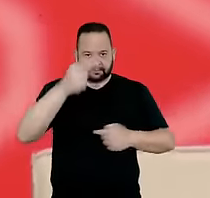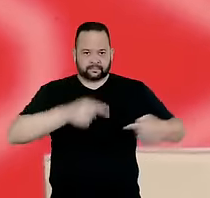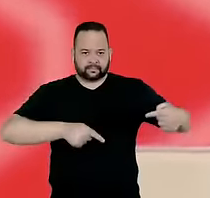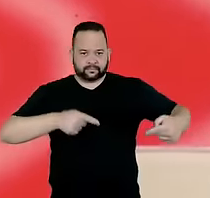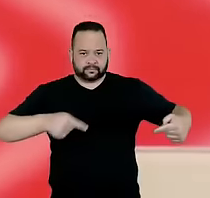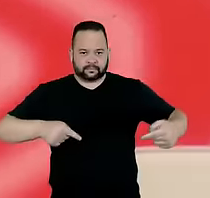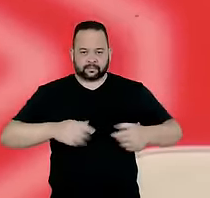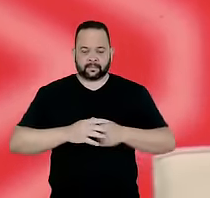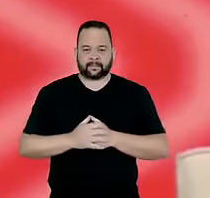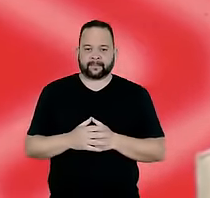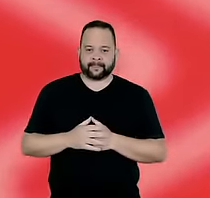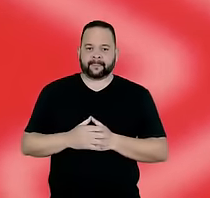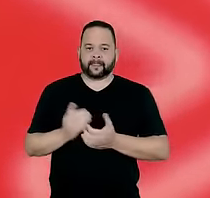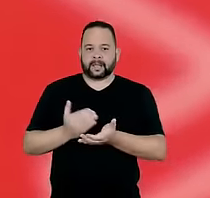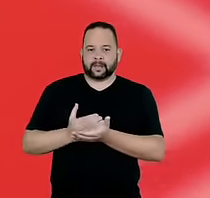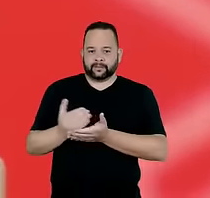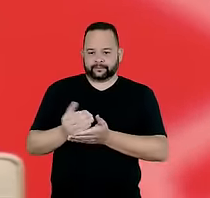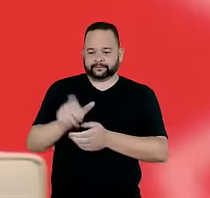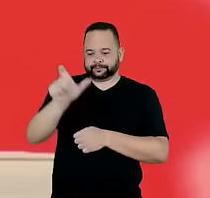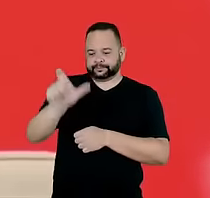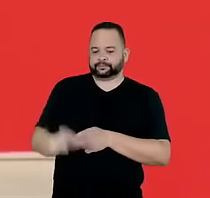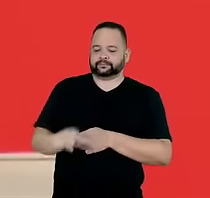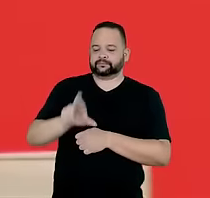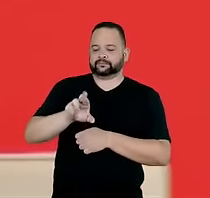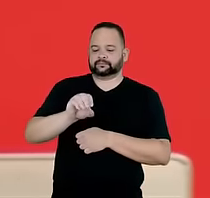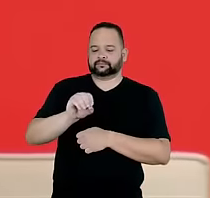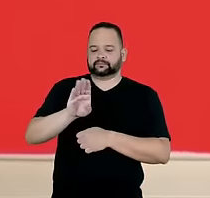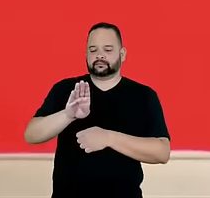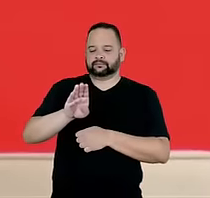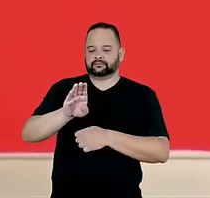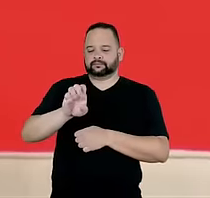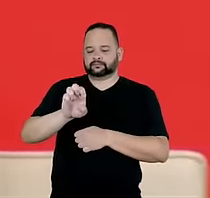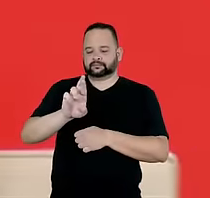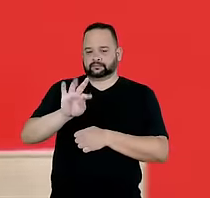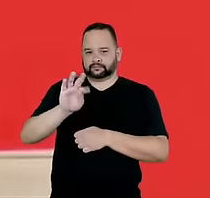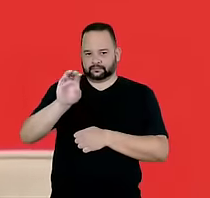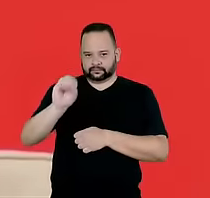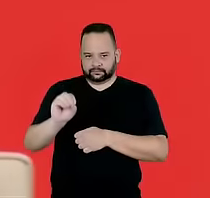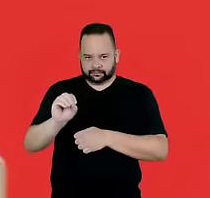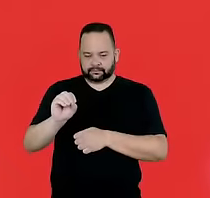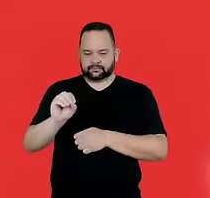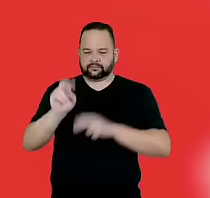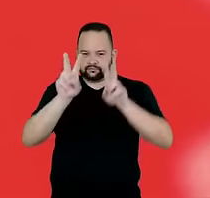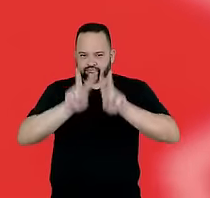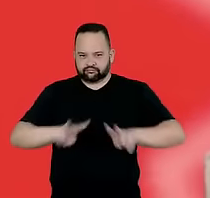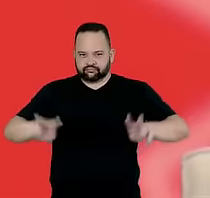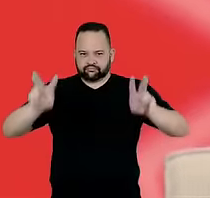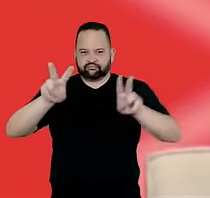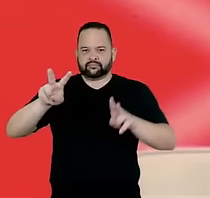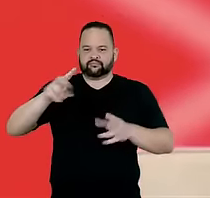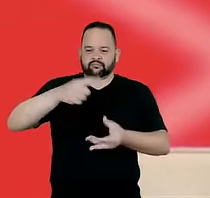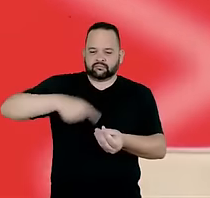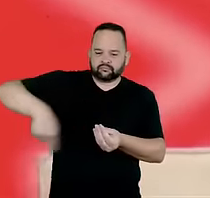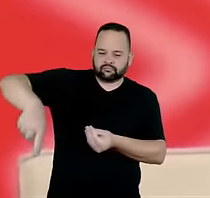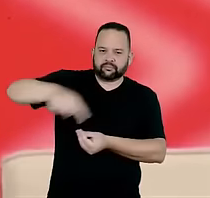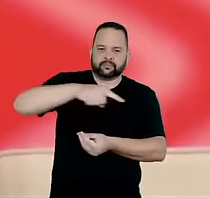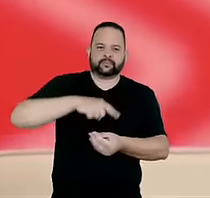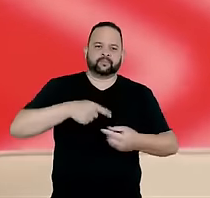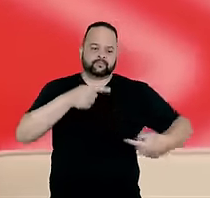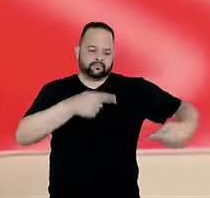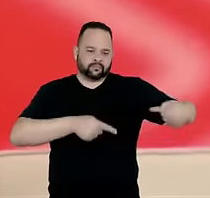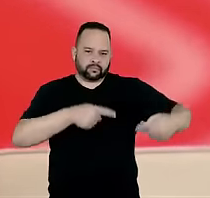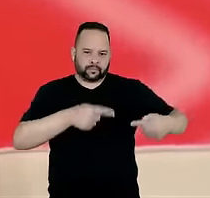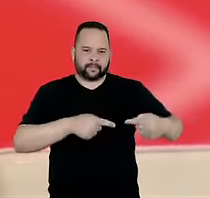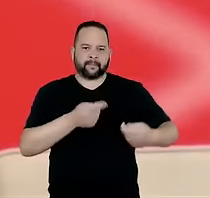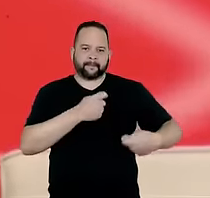começar com o Roberto falando um pouco né da da Visão macro né um pouco de política monetária a gente sabe que juros no fundo